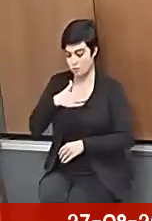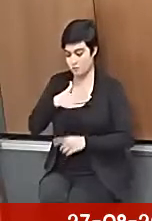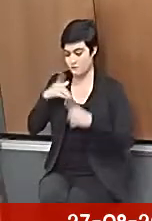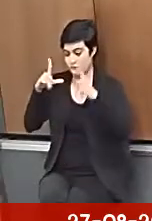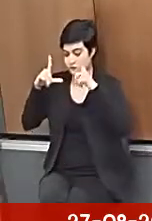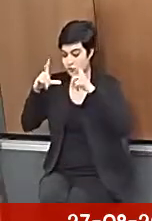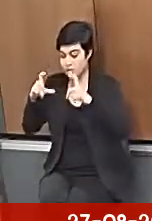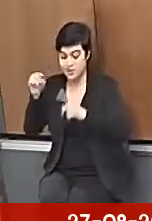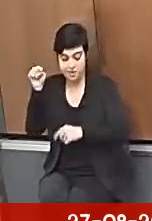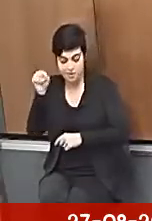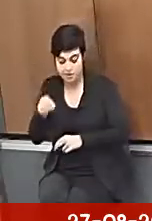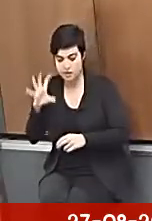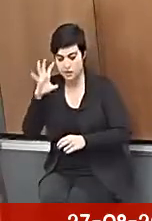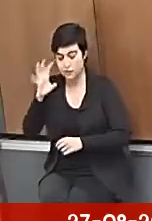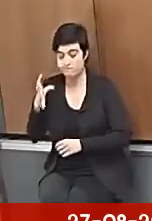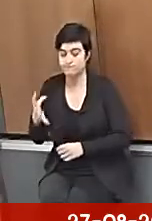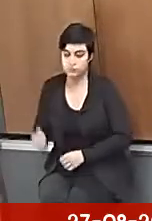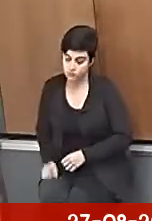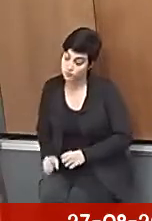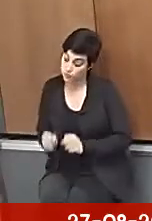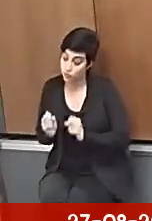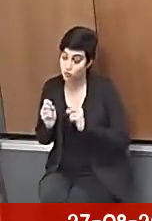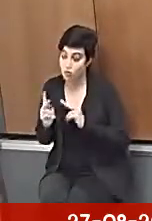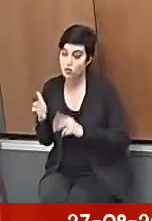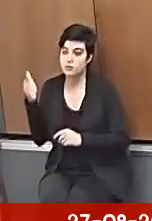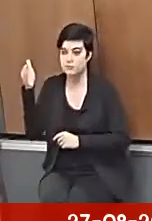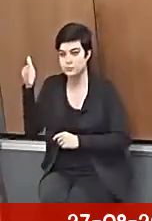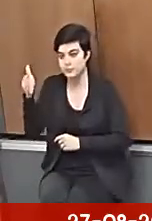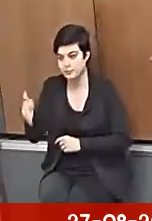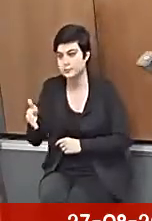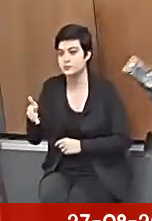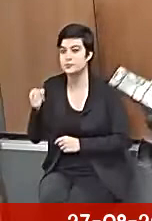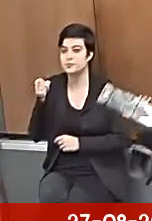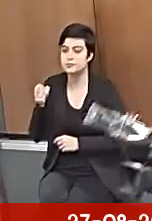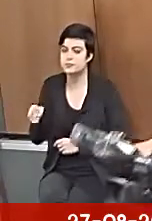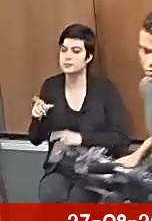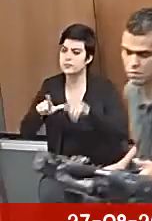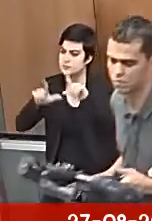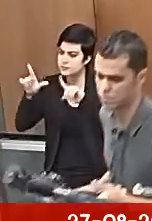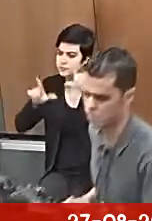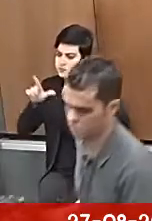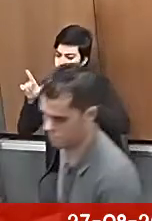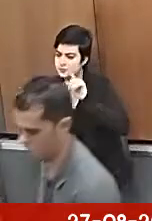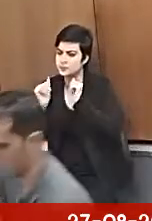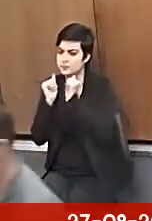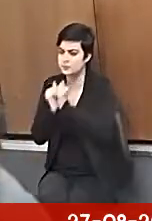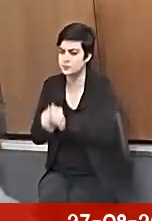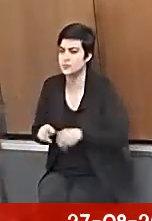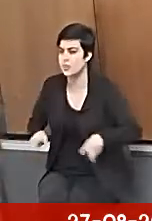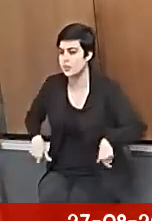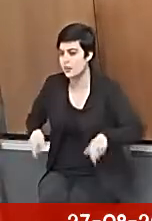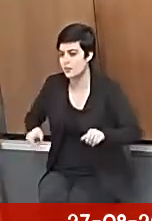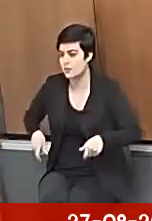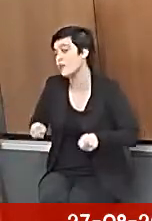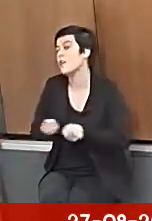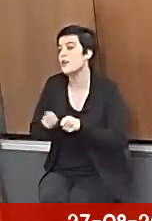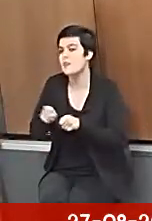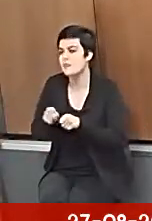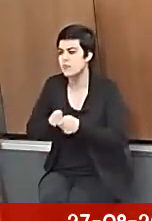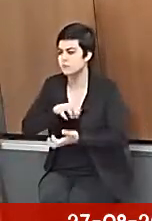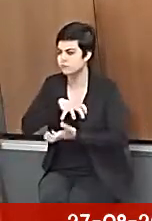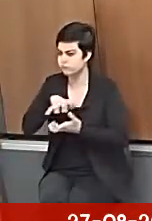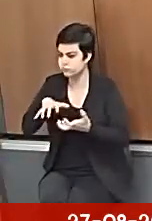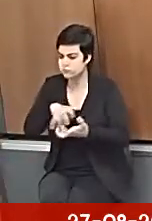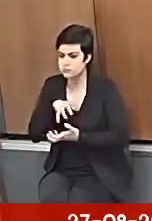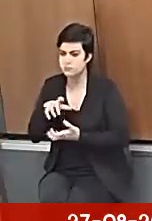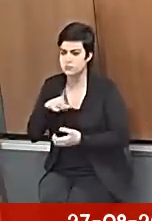é o ele que determina beleza um balanço geral que a faixa mais alguns cadeirantes fizemos uma manifestação na praça sete